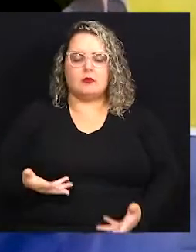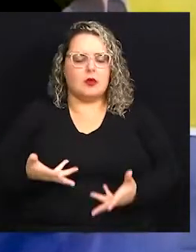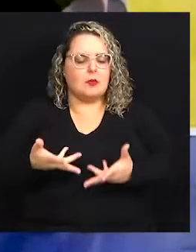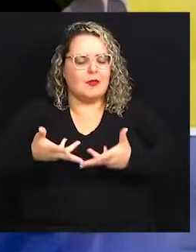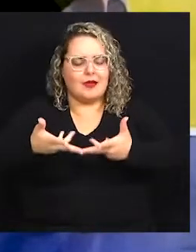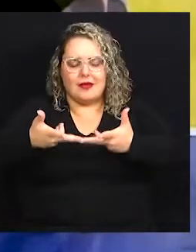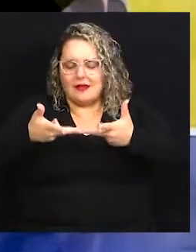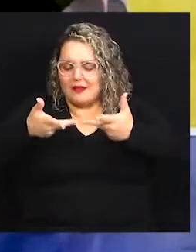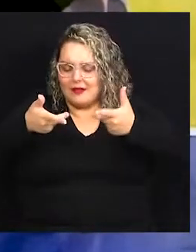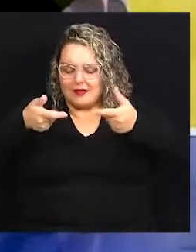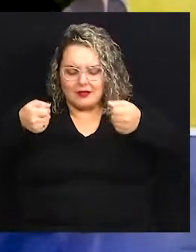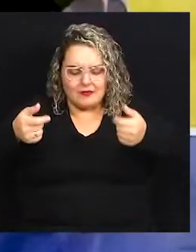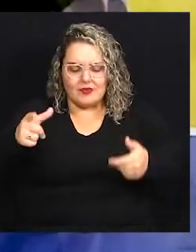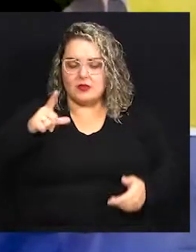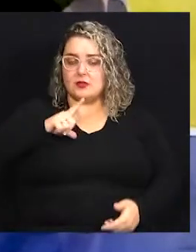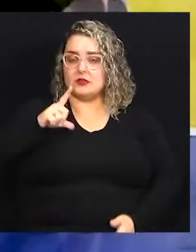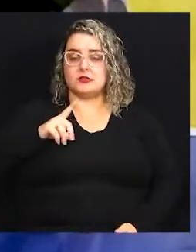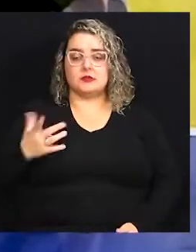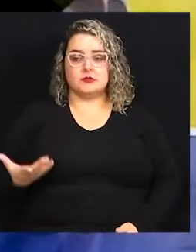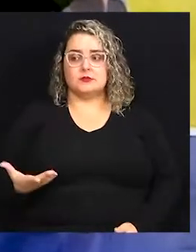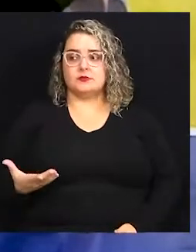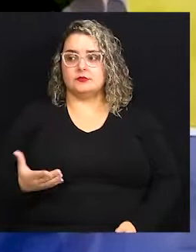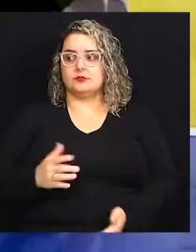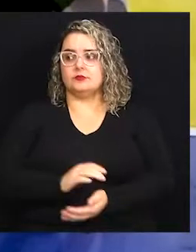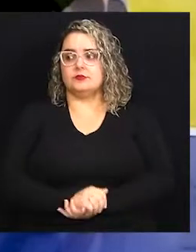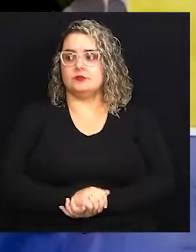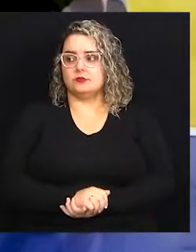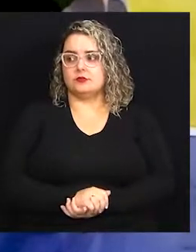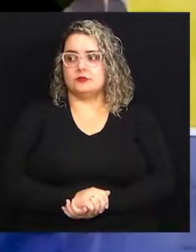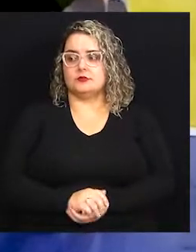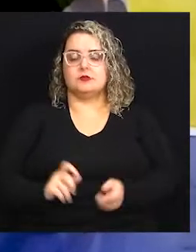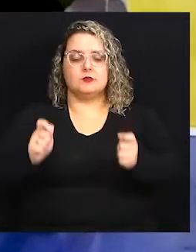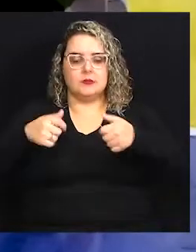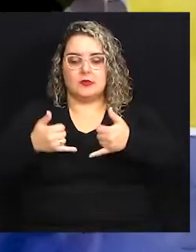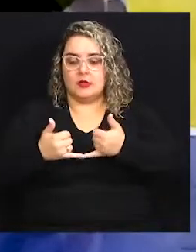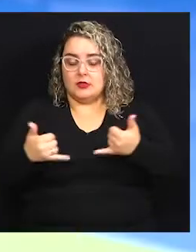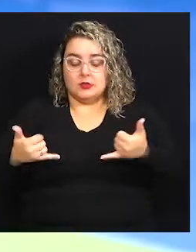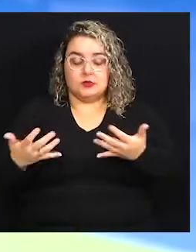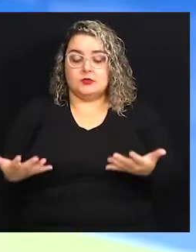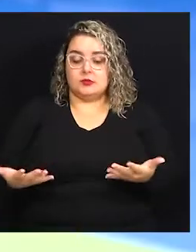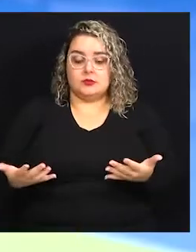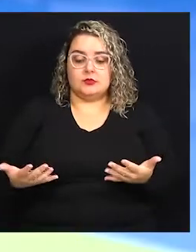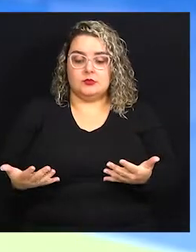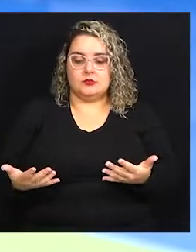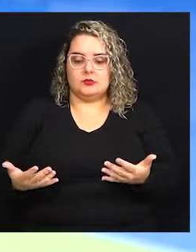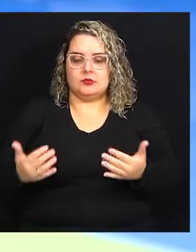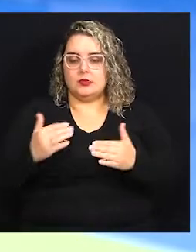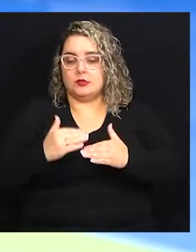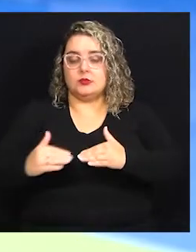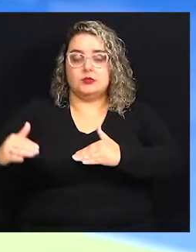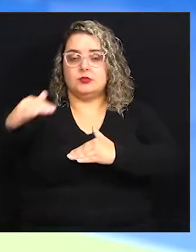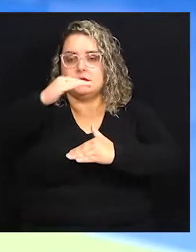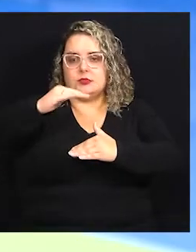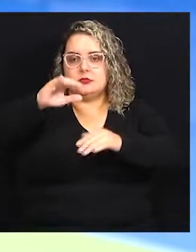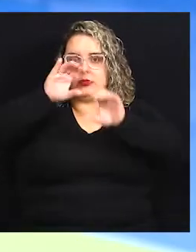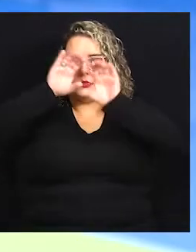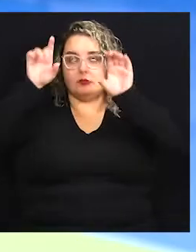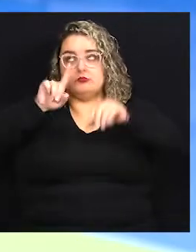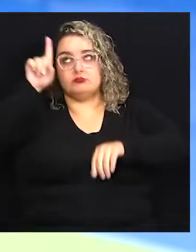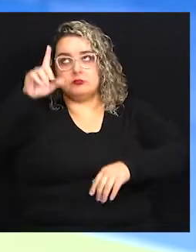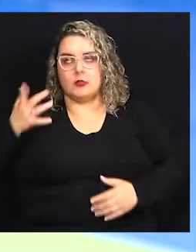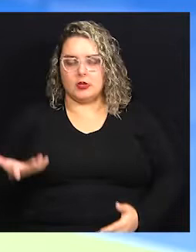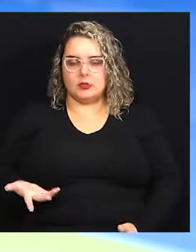acredito que desse potencial energético e dessa superioridade que existe lá em cima. Eu